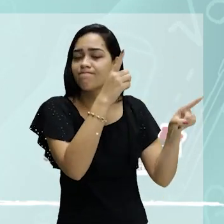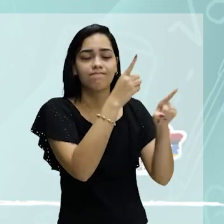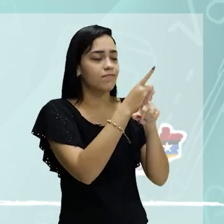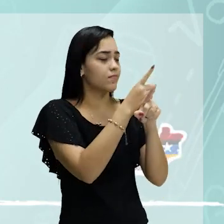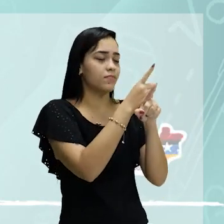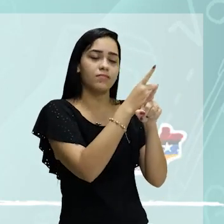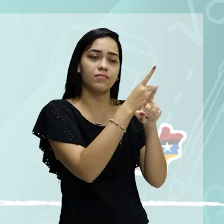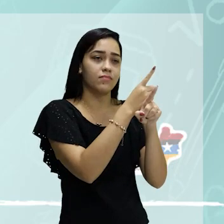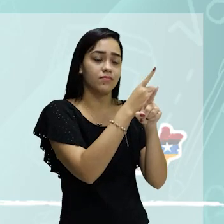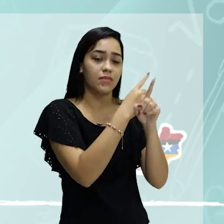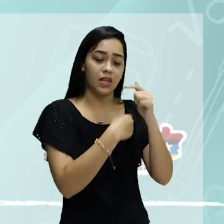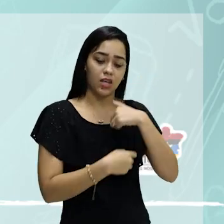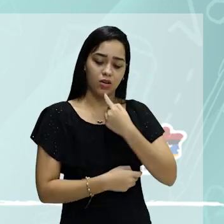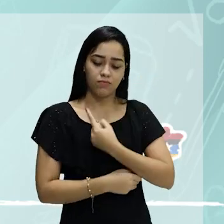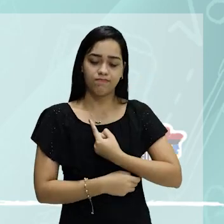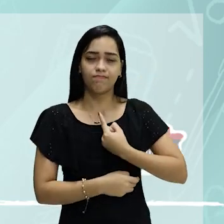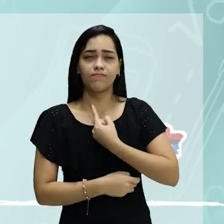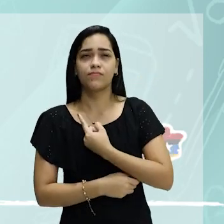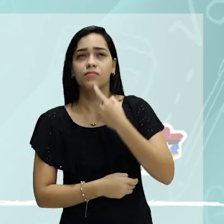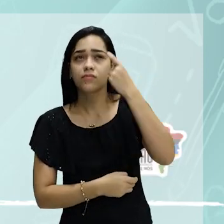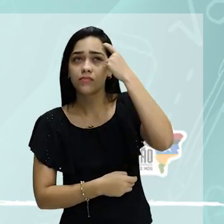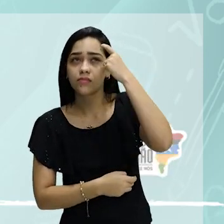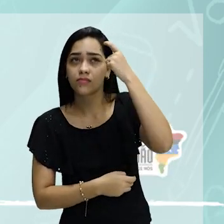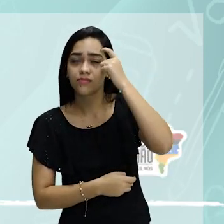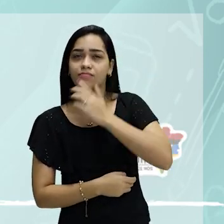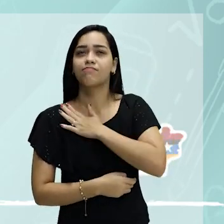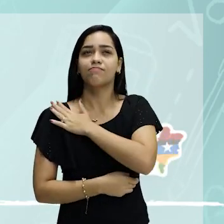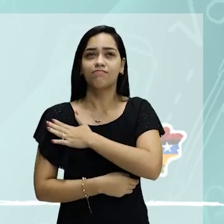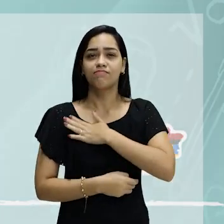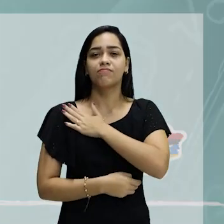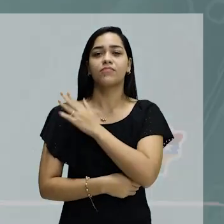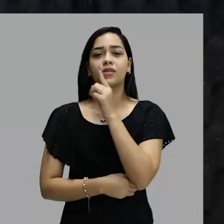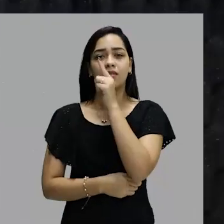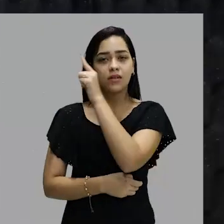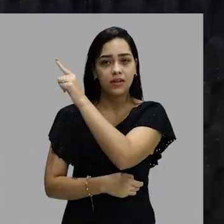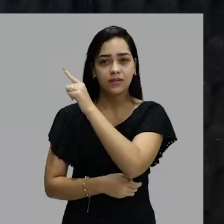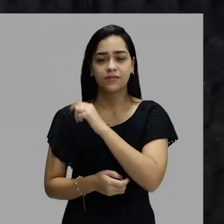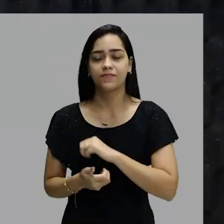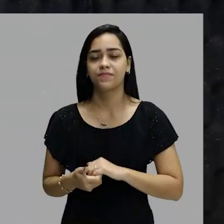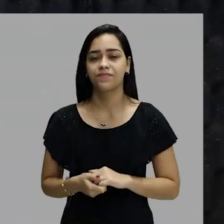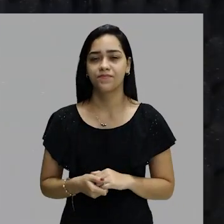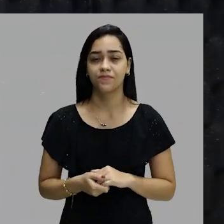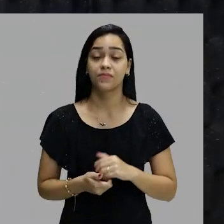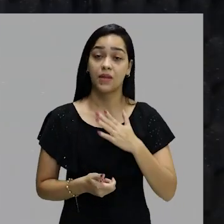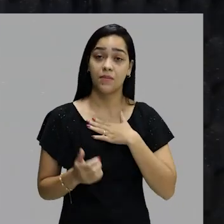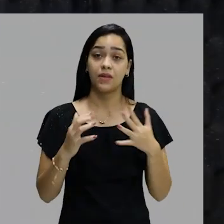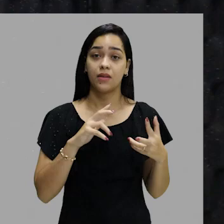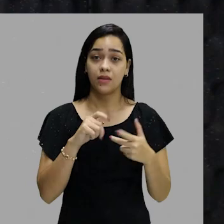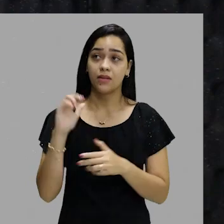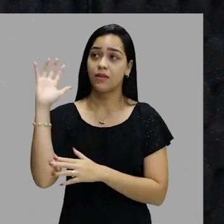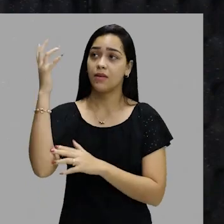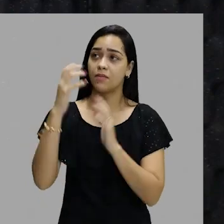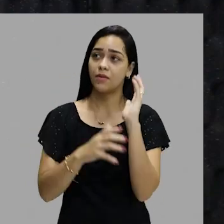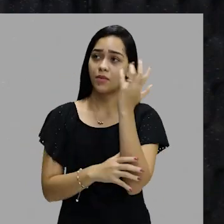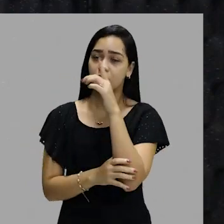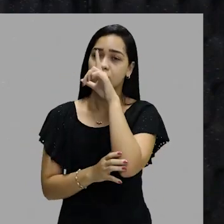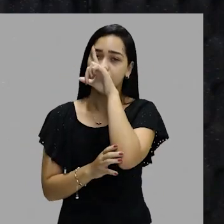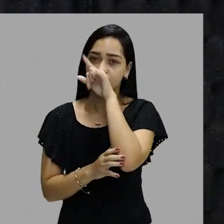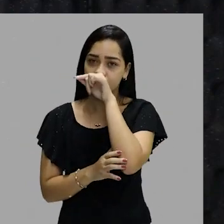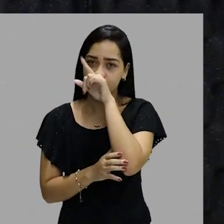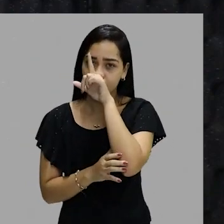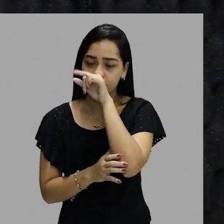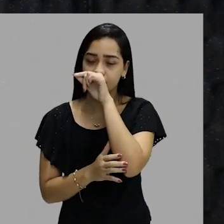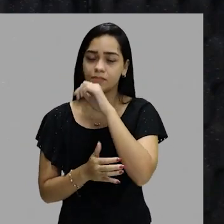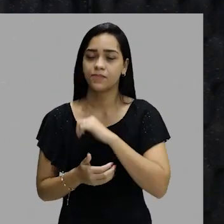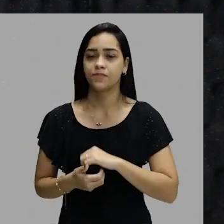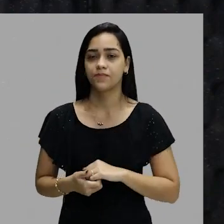cá. Em cismar sozinho à noite, mais prazer encontro eu lá. Minha terra tem palmeiras, onde